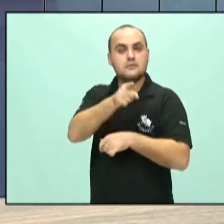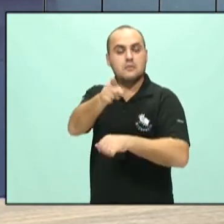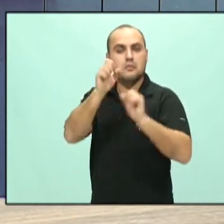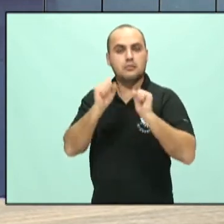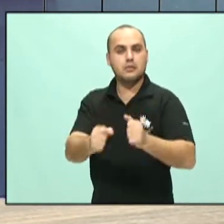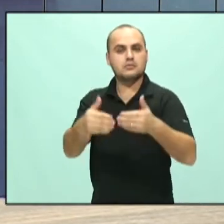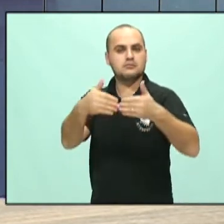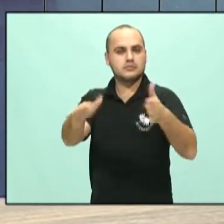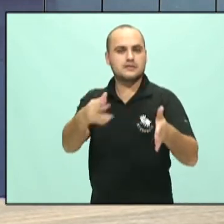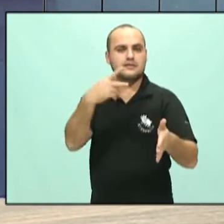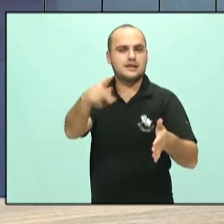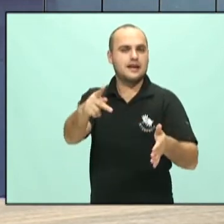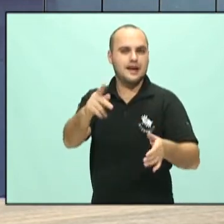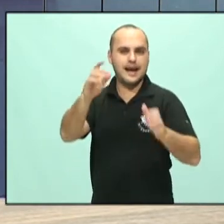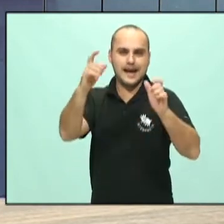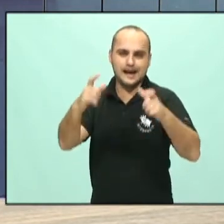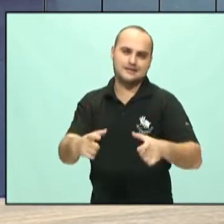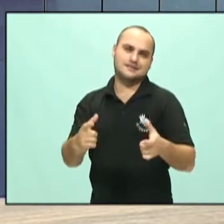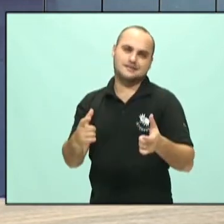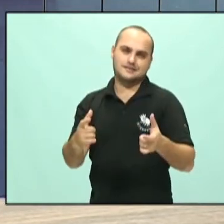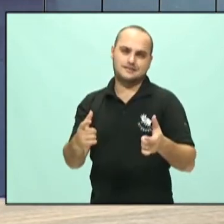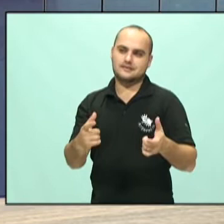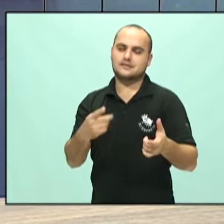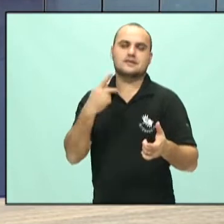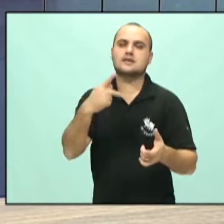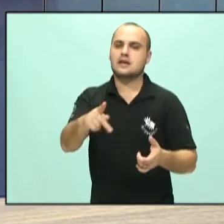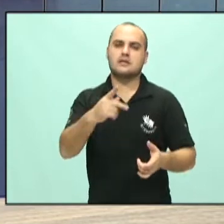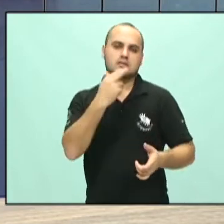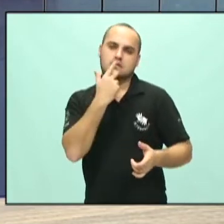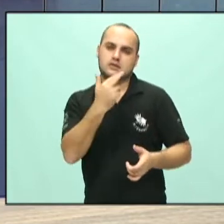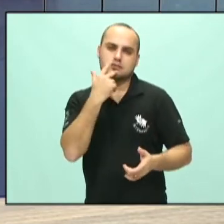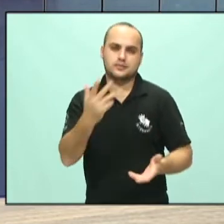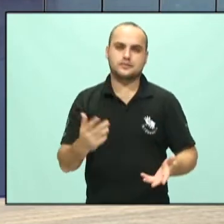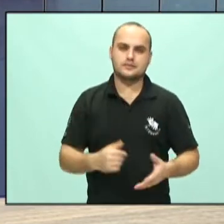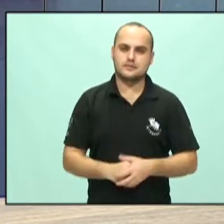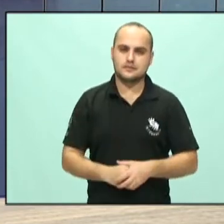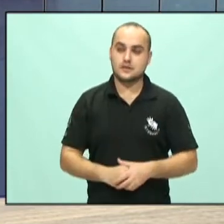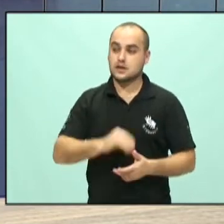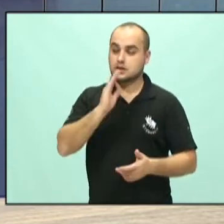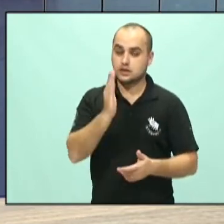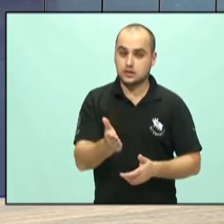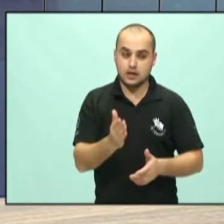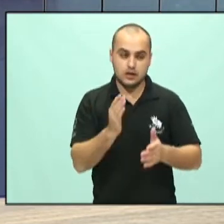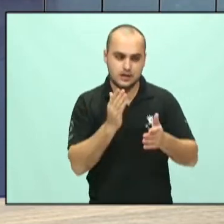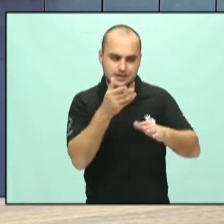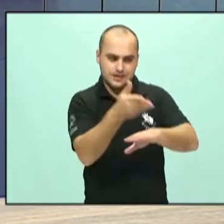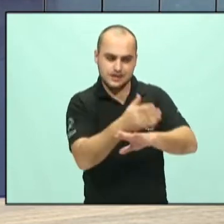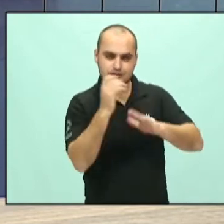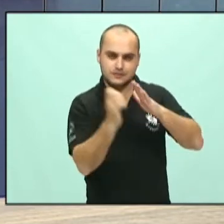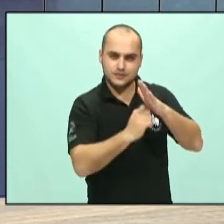De tu trabalhar da tua forma. Encontrando o teu público, ou seja, para entrar no mercado de trabalho, tu consegue